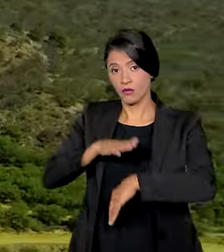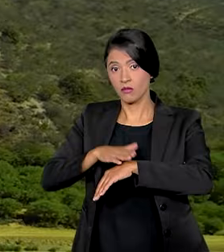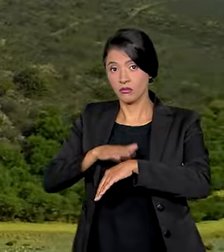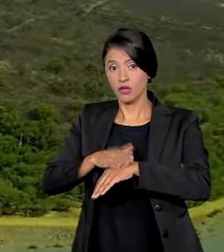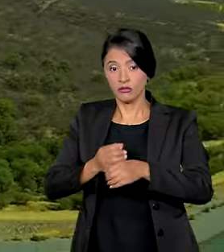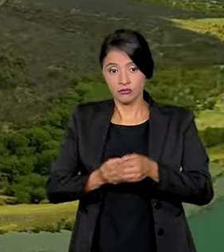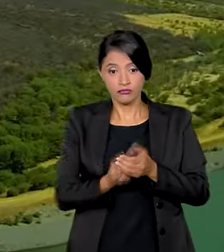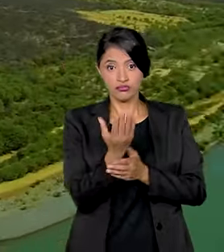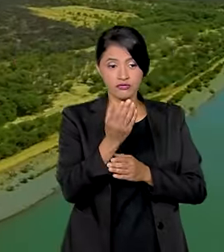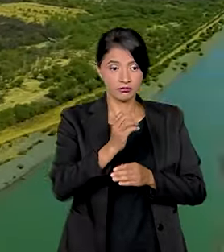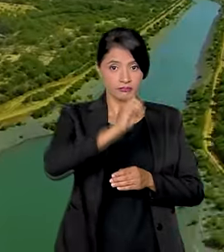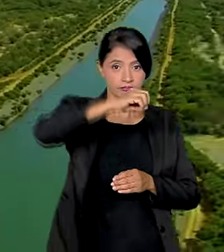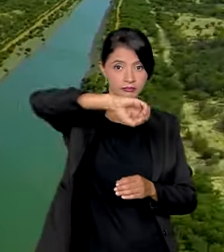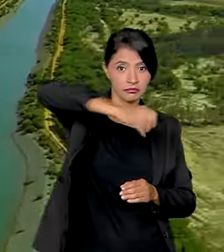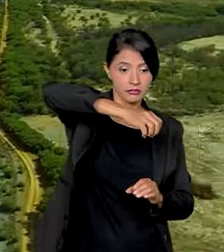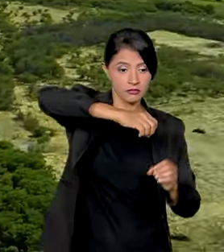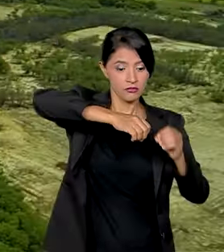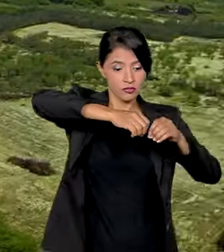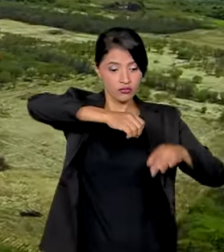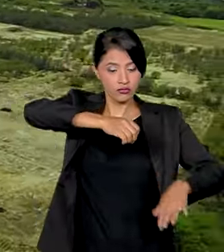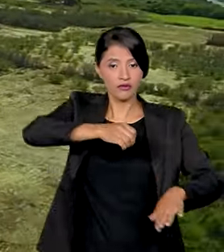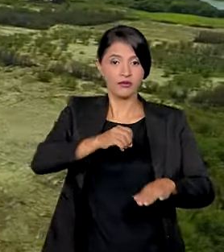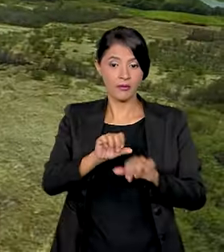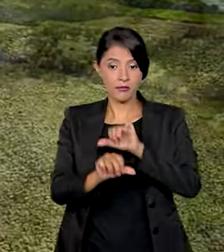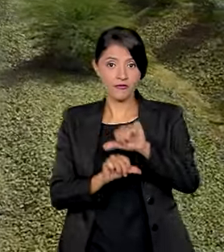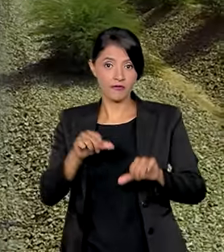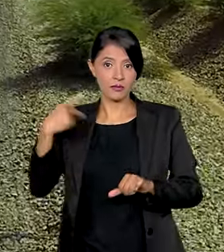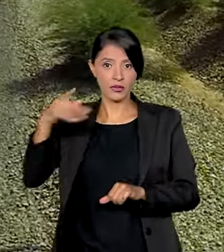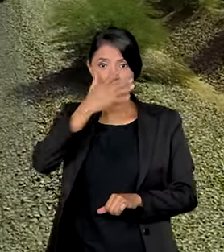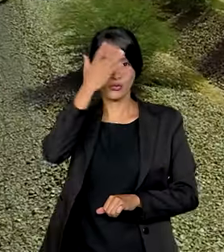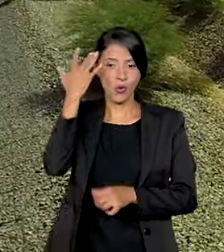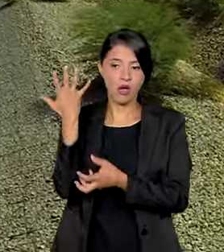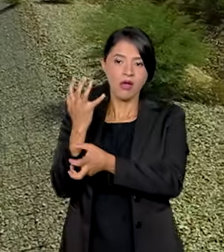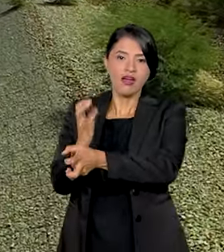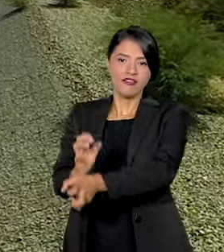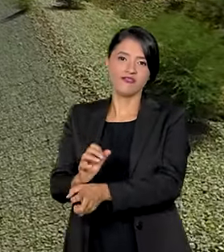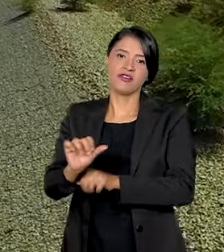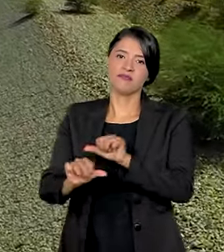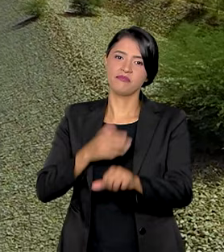Água que, quando chegar, vai mudar a vida de quem vive no sertão.